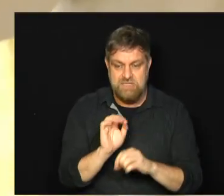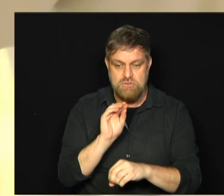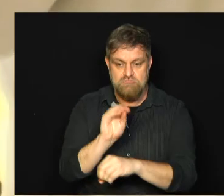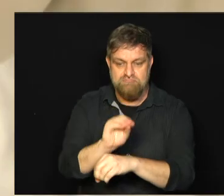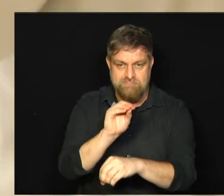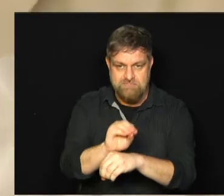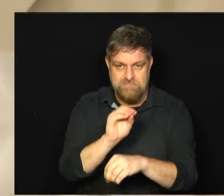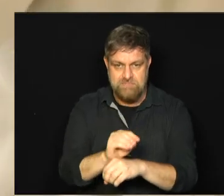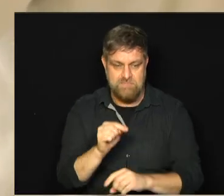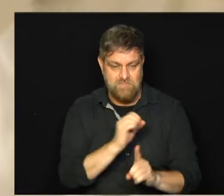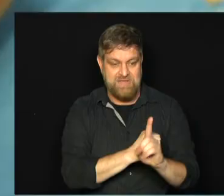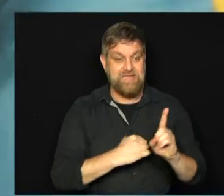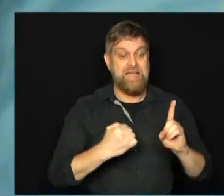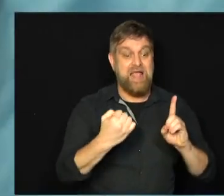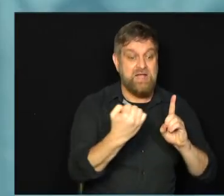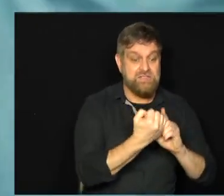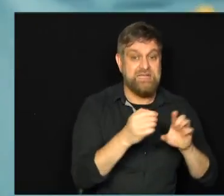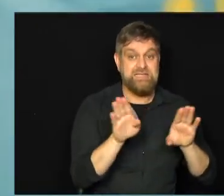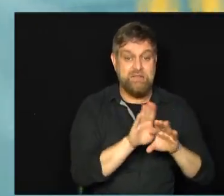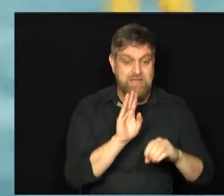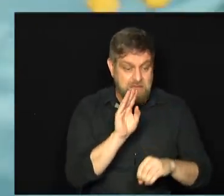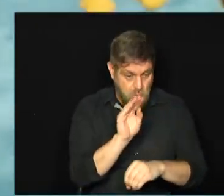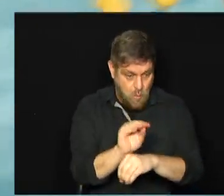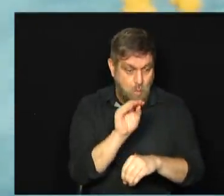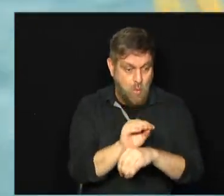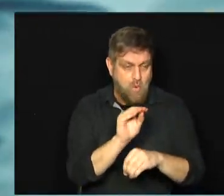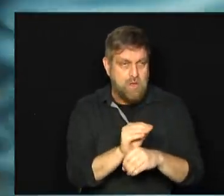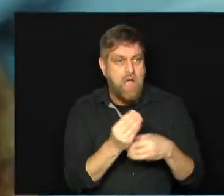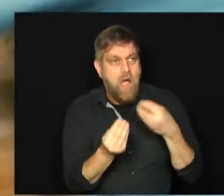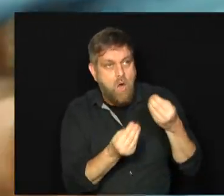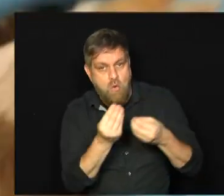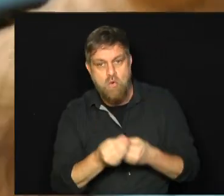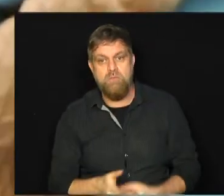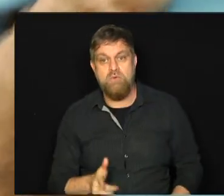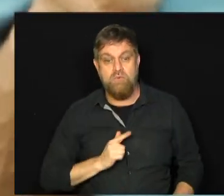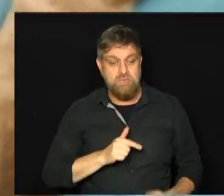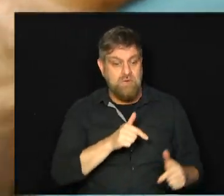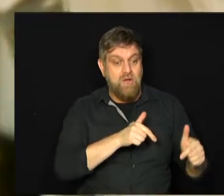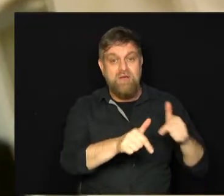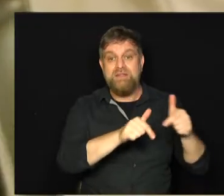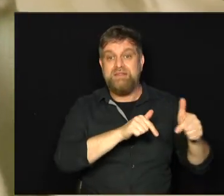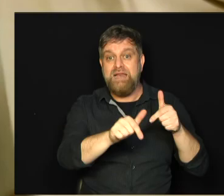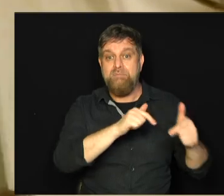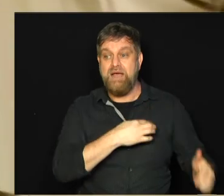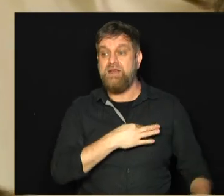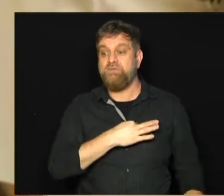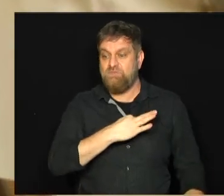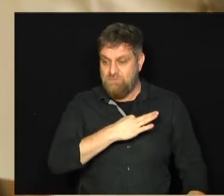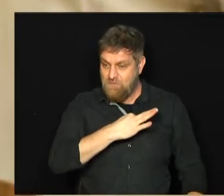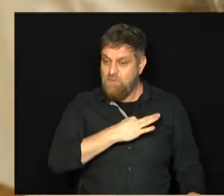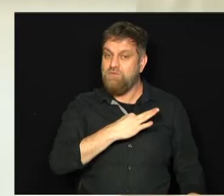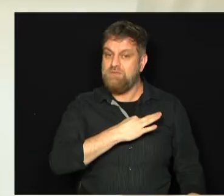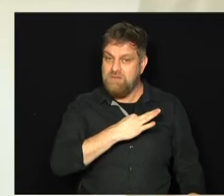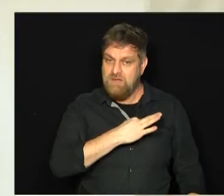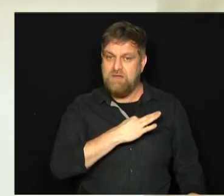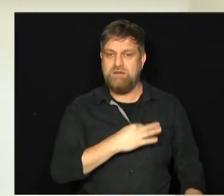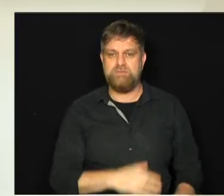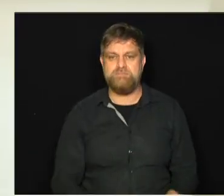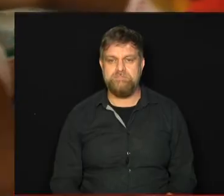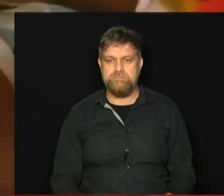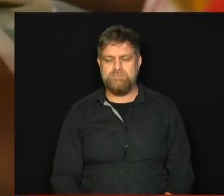a sociedade ajuda não só com doações, como com trabalho de serviço de voluntariados.